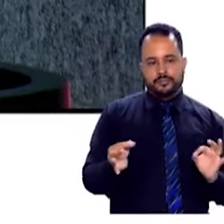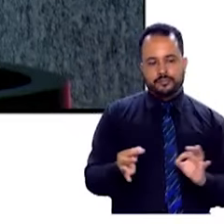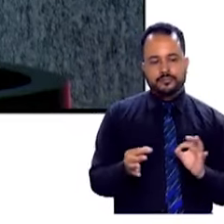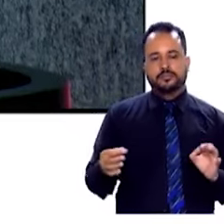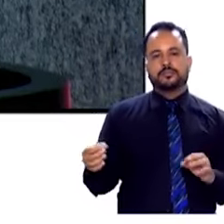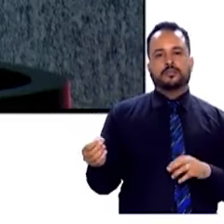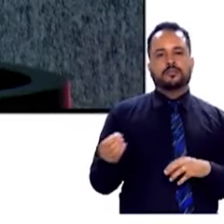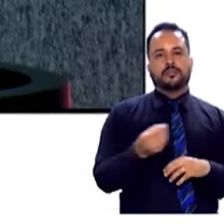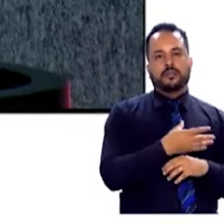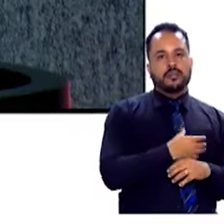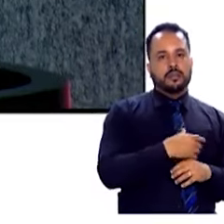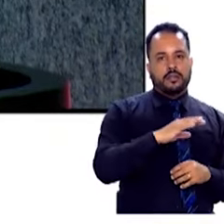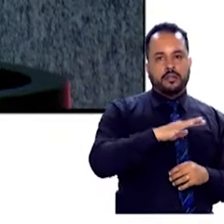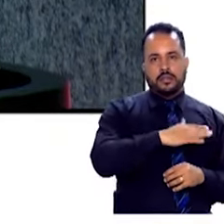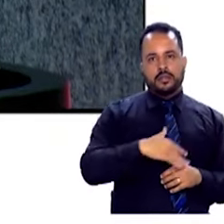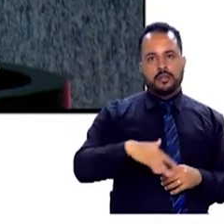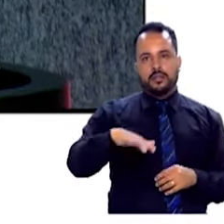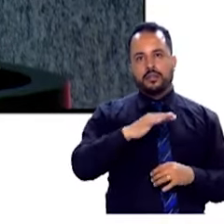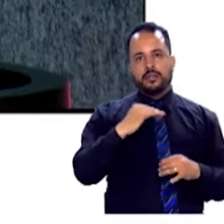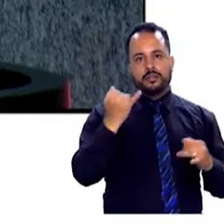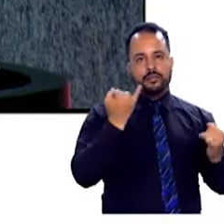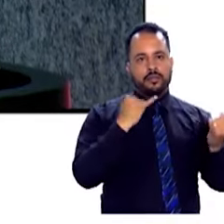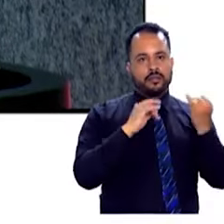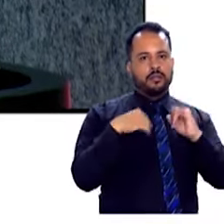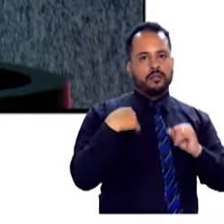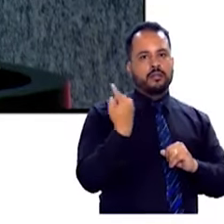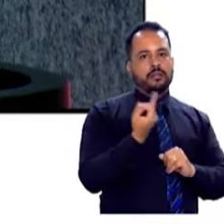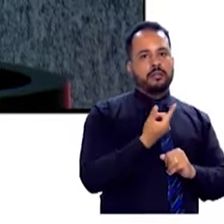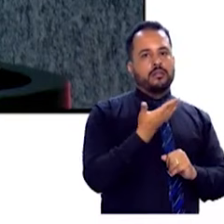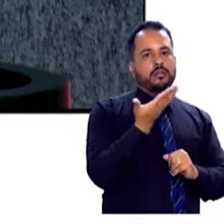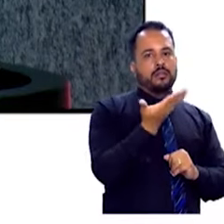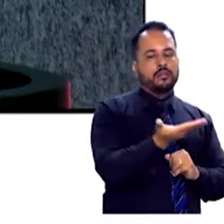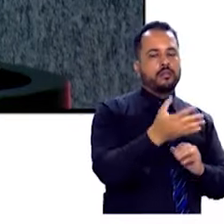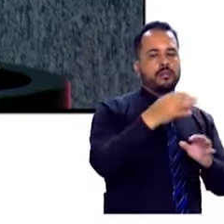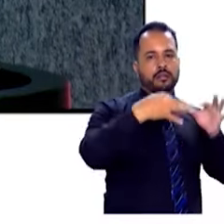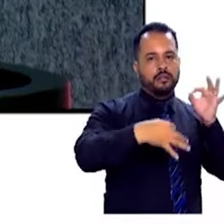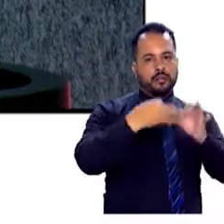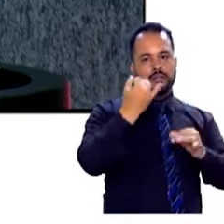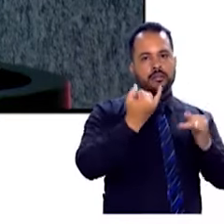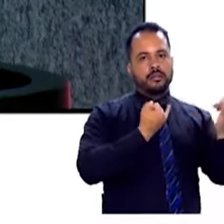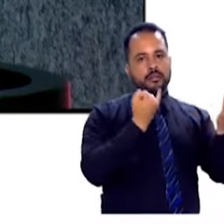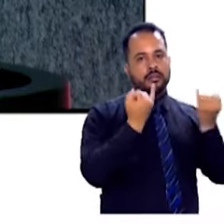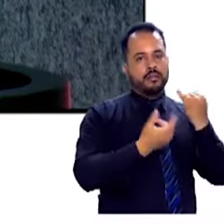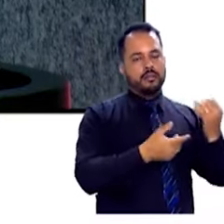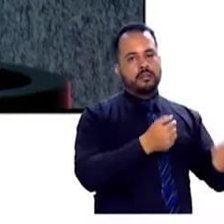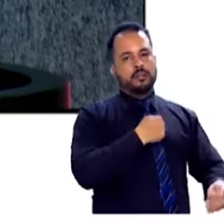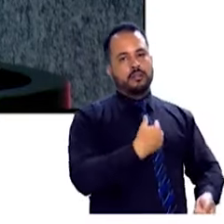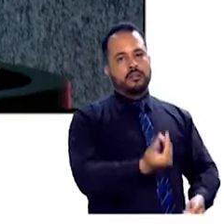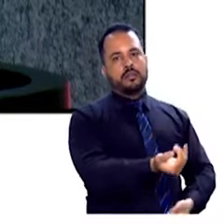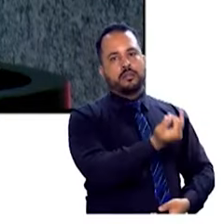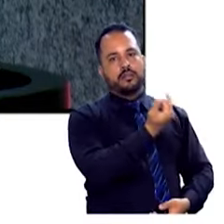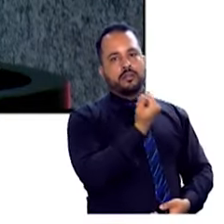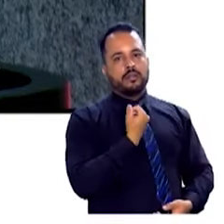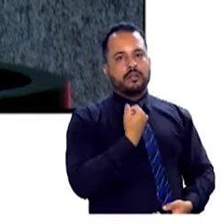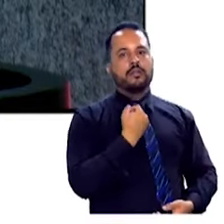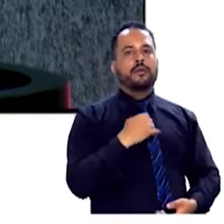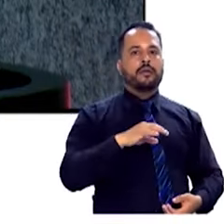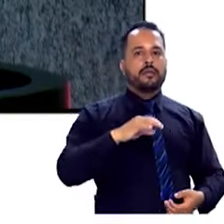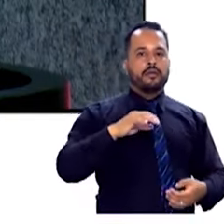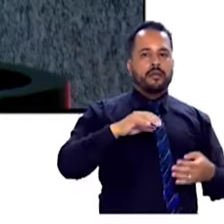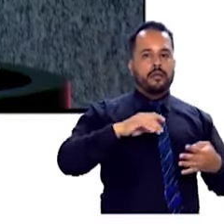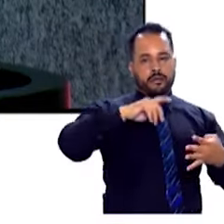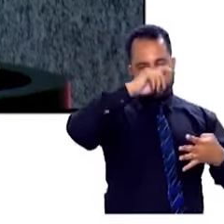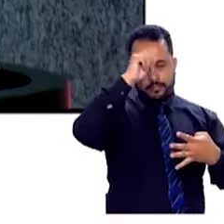informação Nossa vem dos juízes então obviamente que é fácil confundir a ideia de que o precedente o que vincula é a opinião do